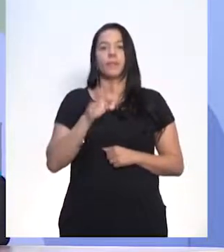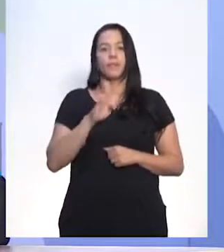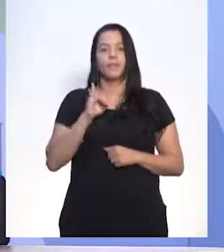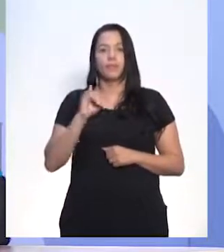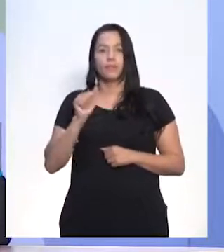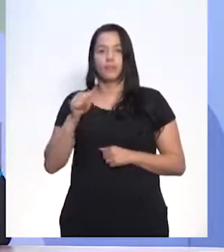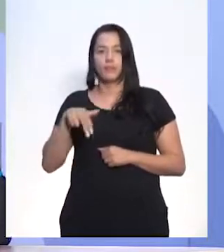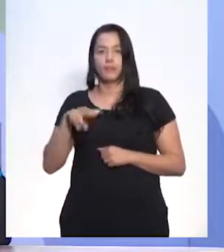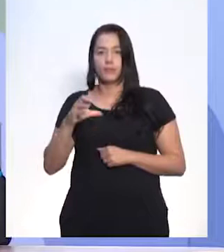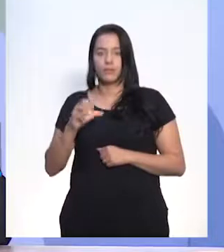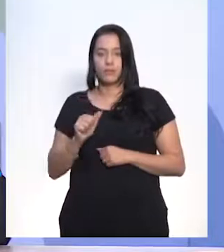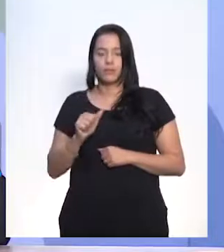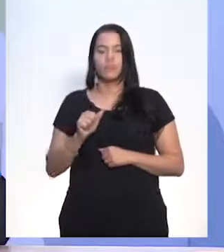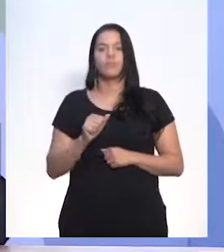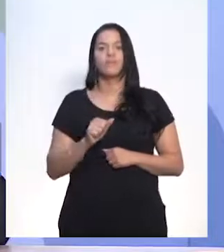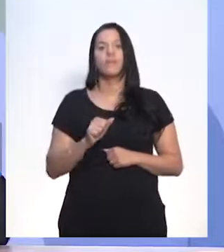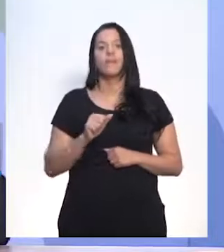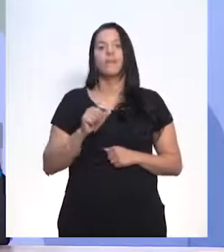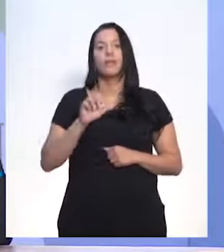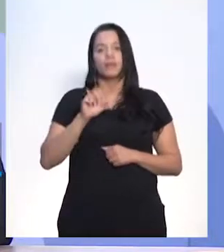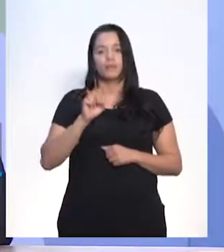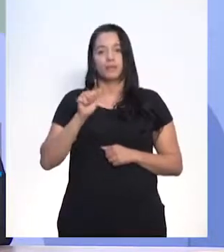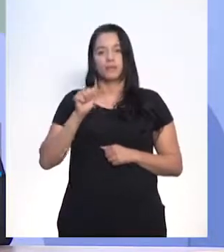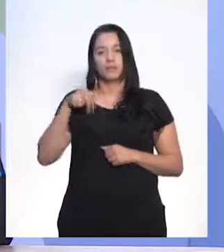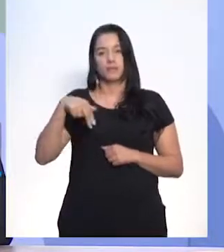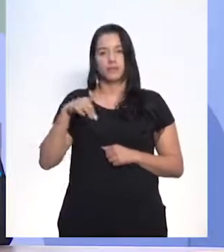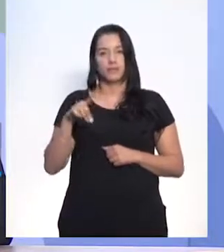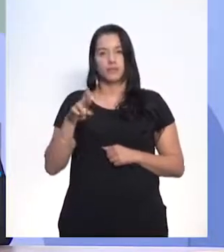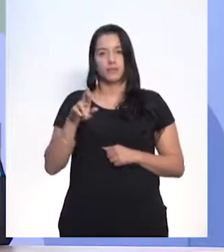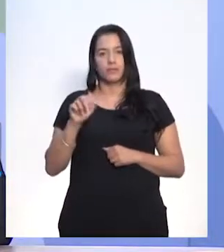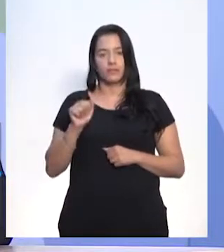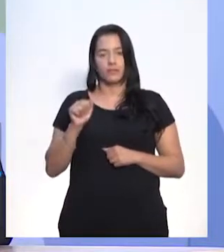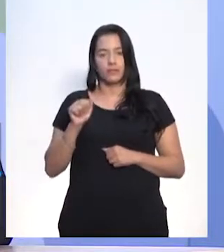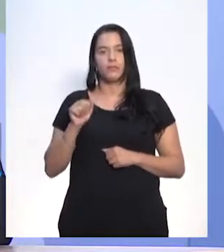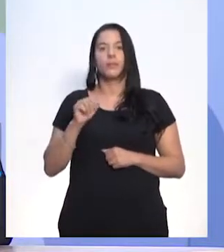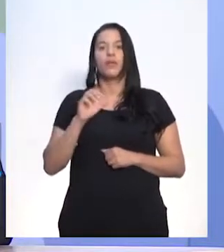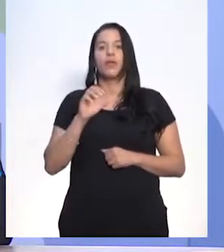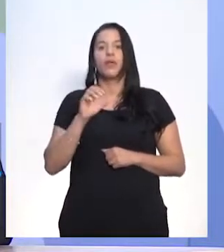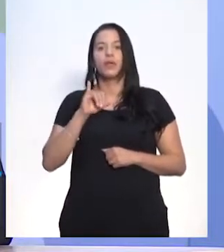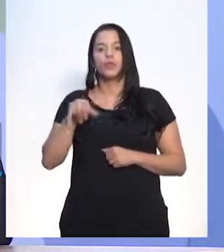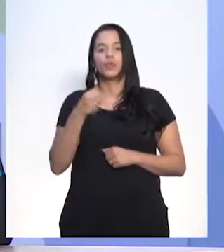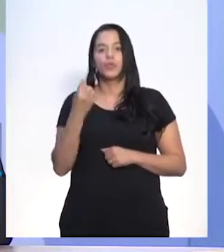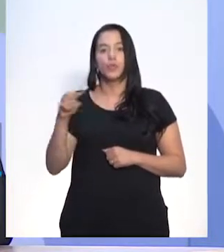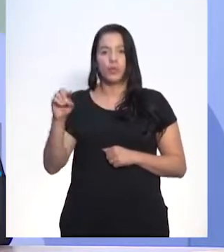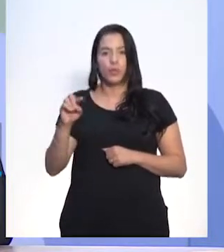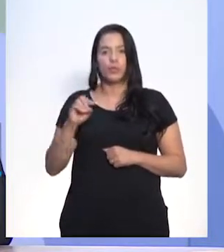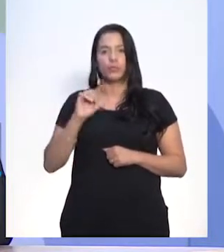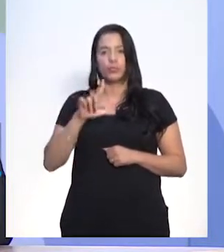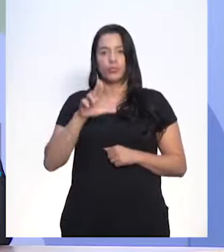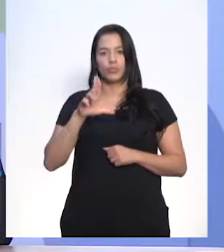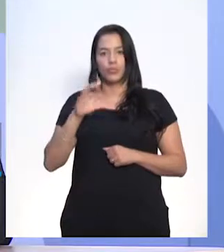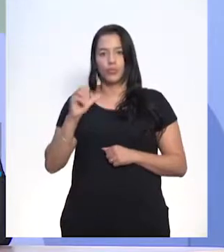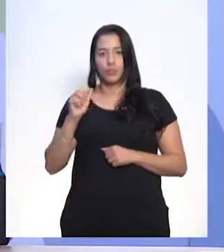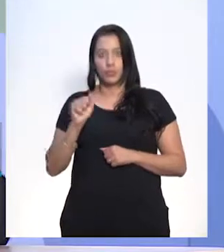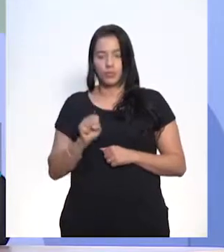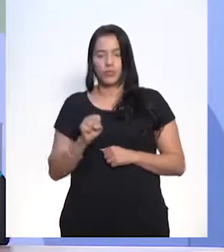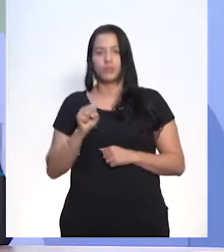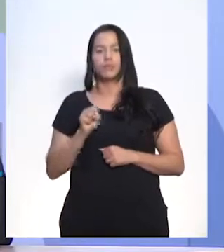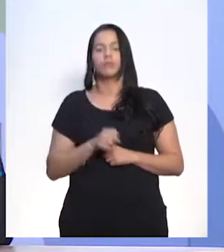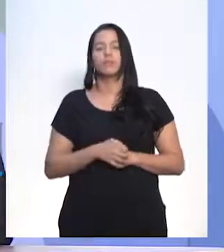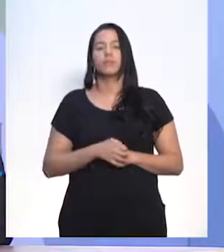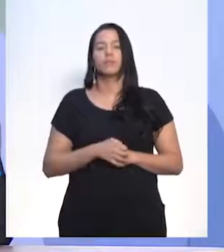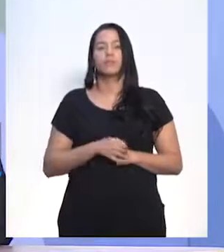alunos do segundo A e segundo B, com a professora Sandra. João, Lucas, Luiz Felipe e Maria Aparecida, com a professora